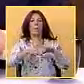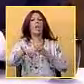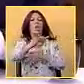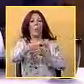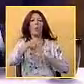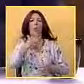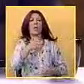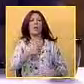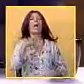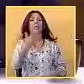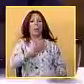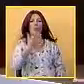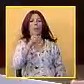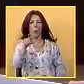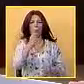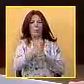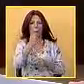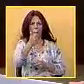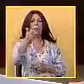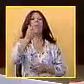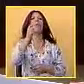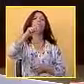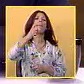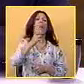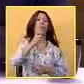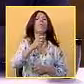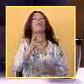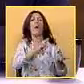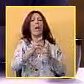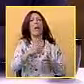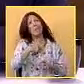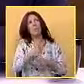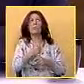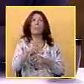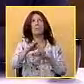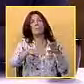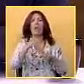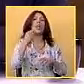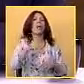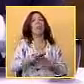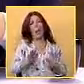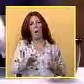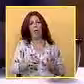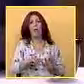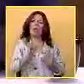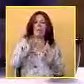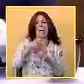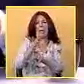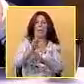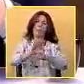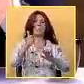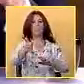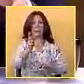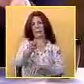acredito que, como português... Durão Barroso tem ou não feito um bom trabalho na Europa? Tem feito um trabalho normal. Para o que seria de esperar? Tem